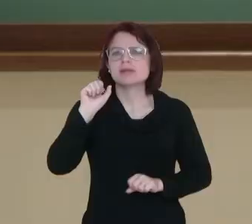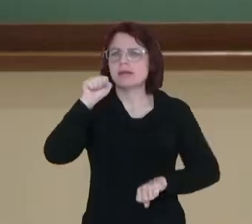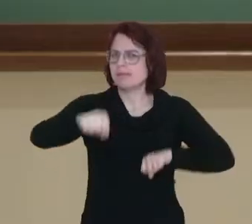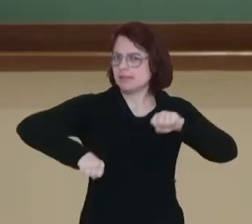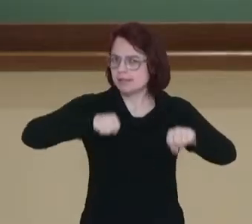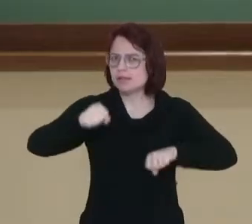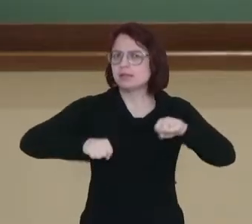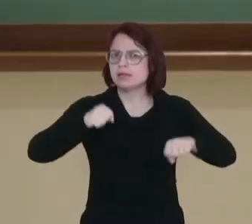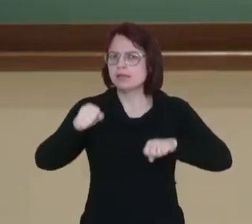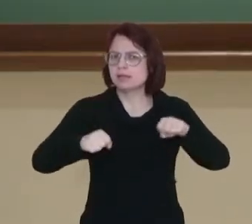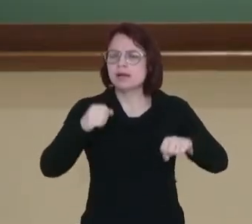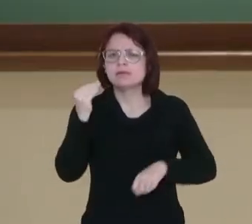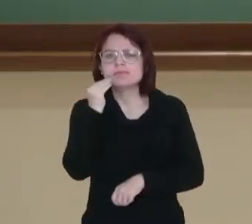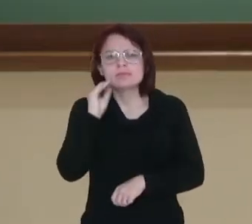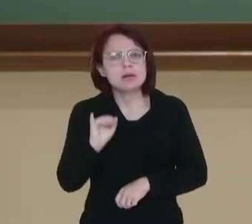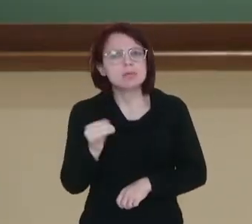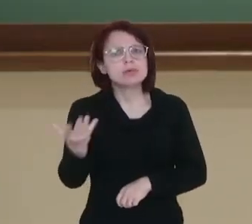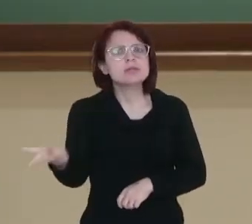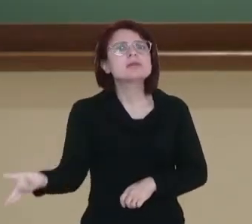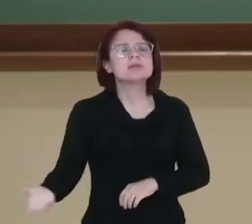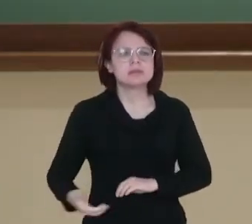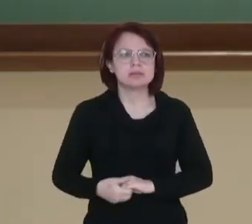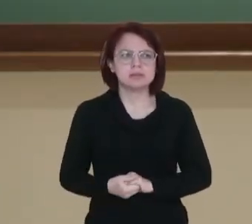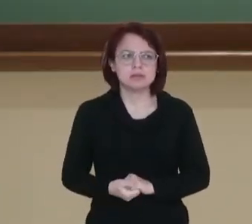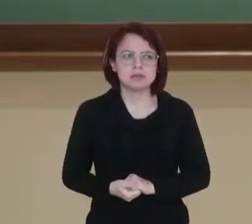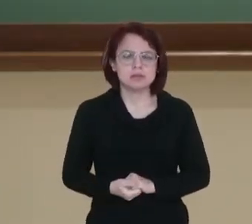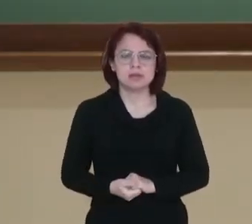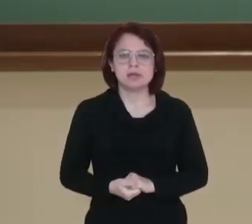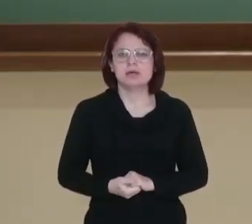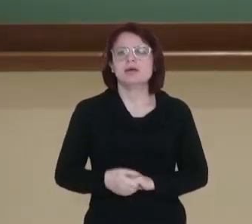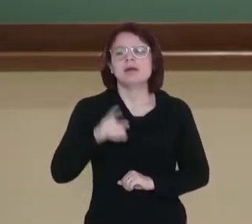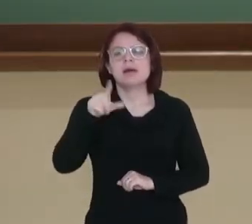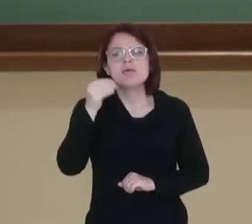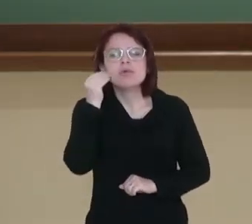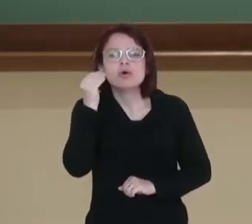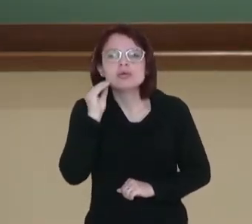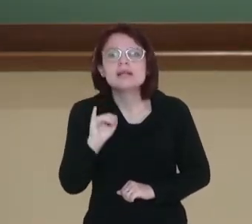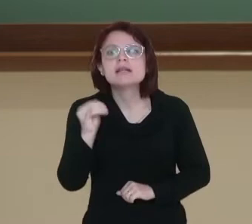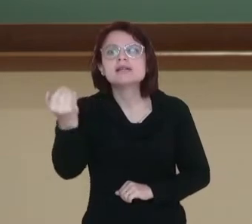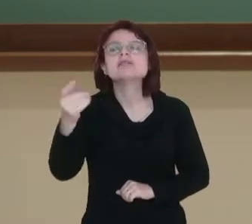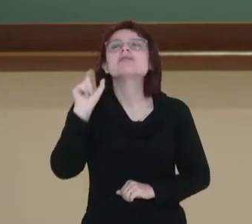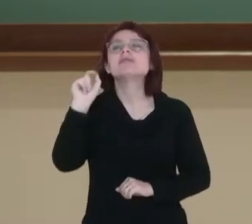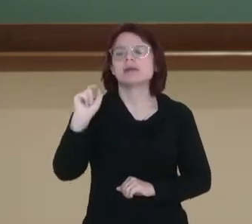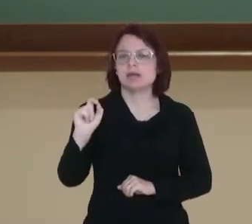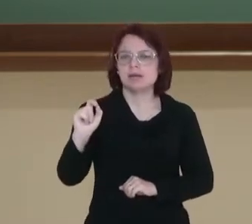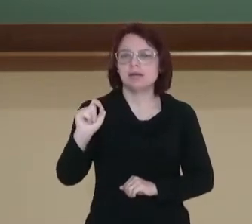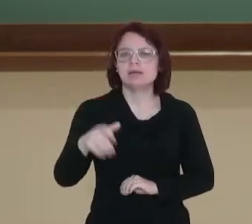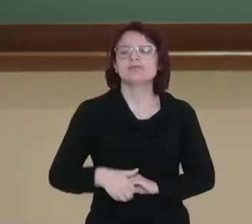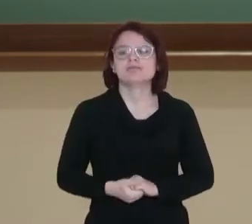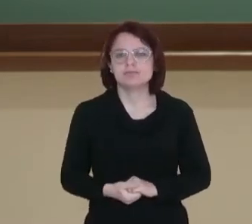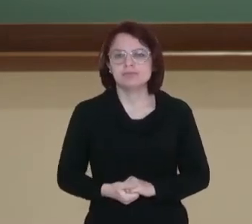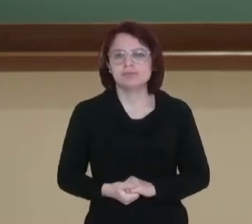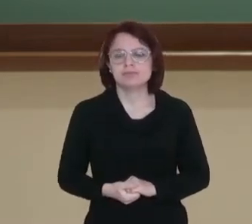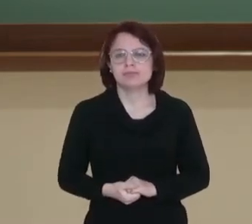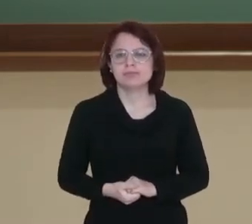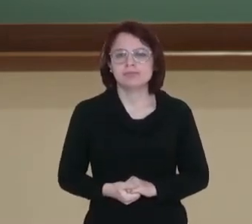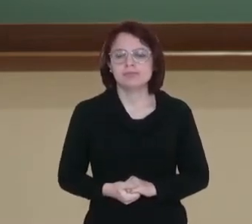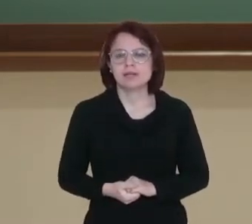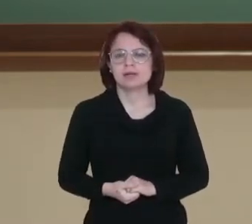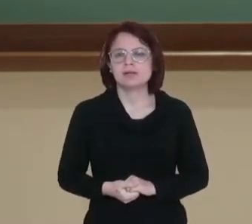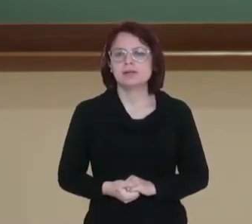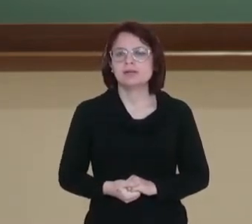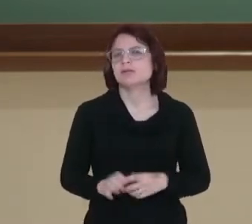transporte alternativo. Por que diz alternativo? É uma alternativa para, né, não usar